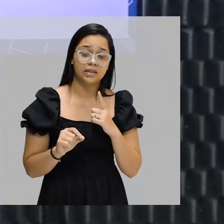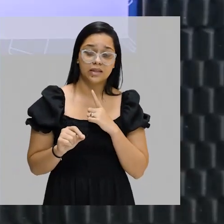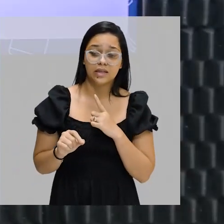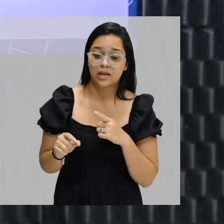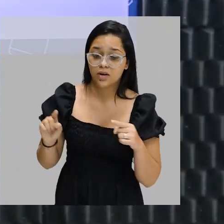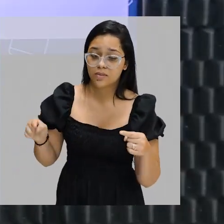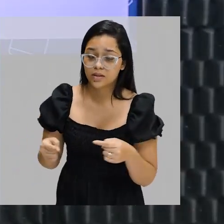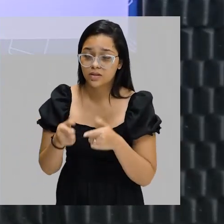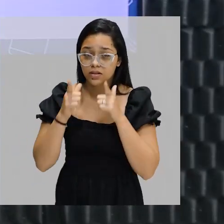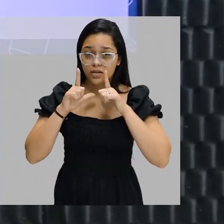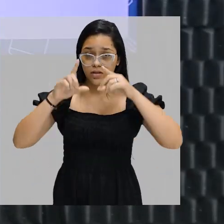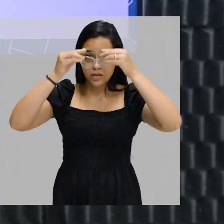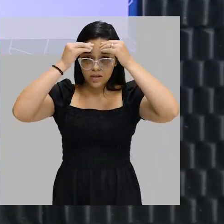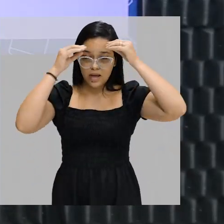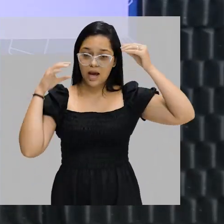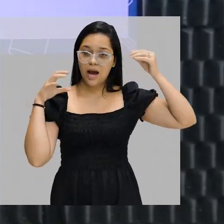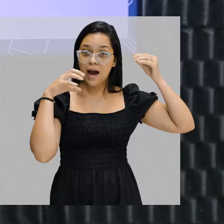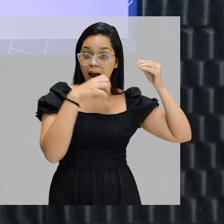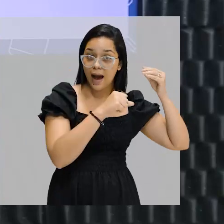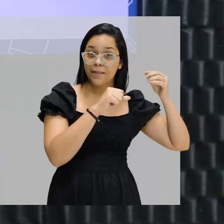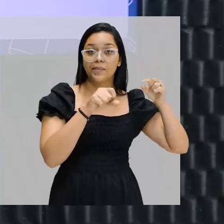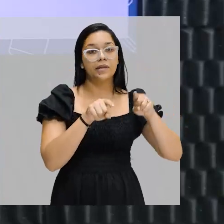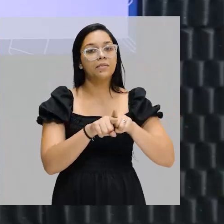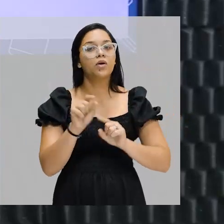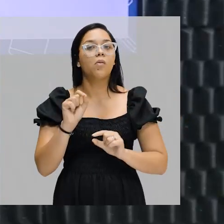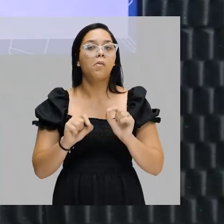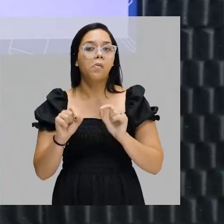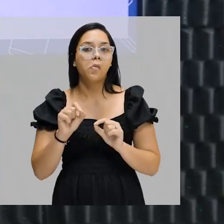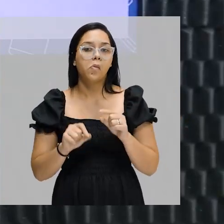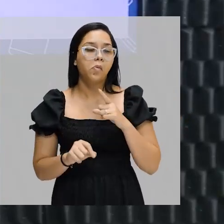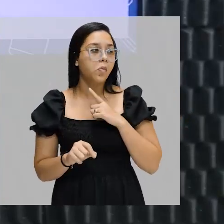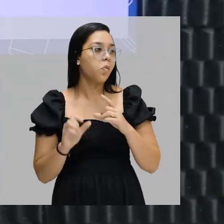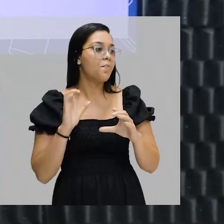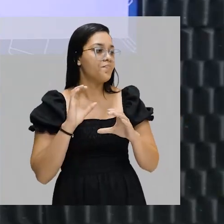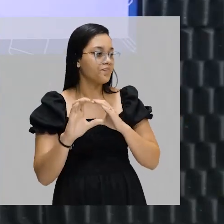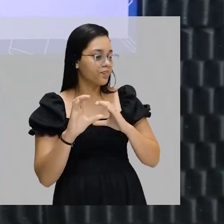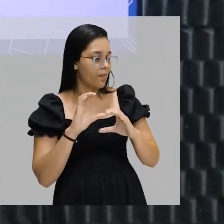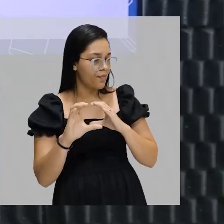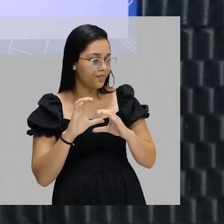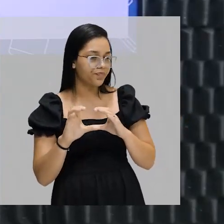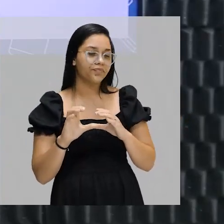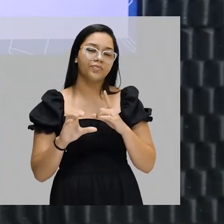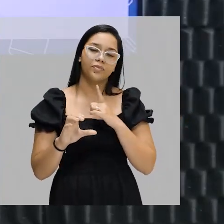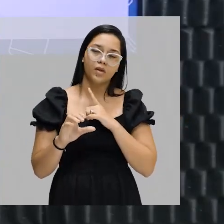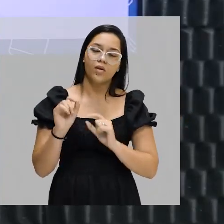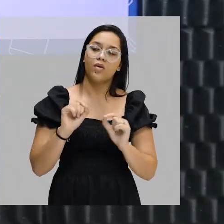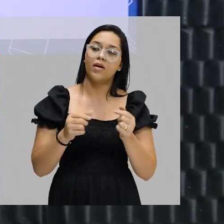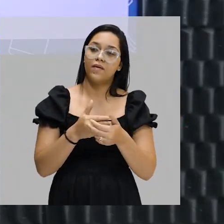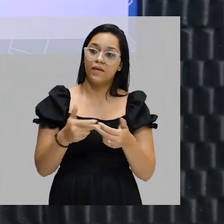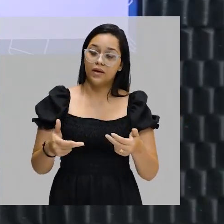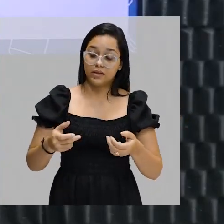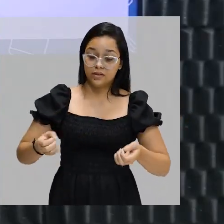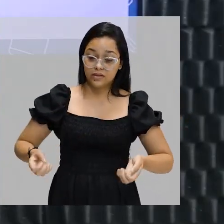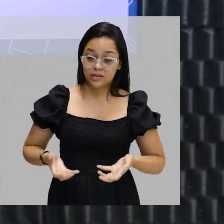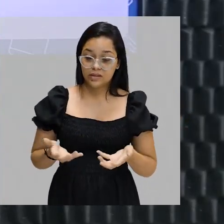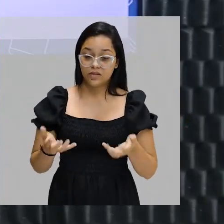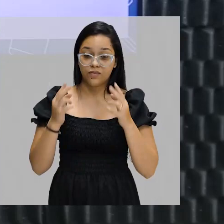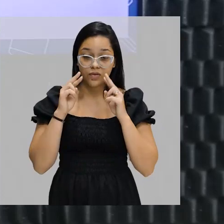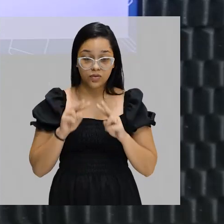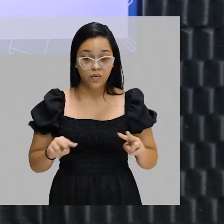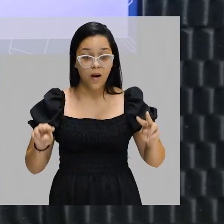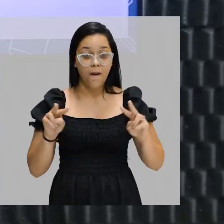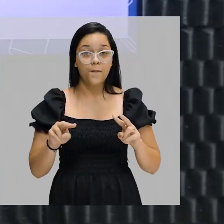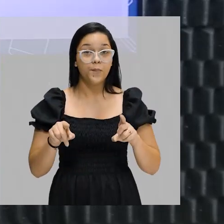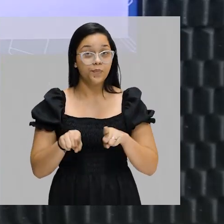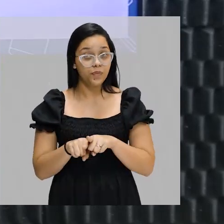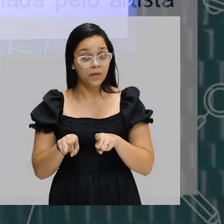linguagens vai se tornar rápida é fazendo com que a comunicação proporcione diversão visual literária e